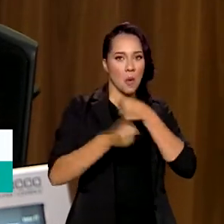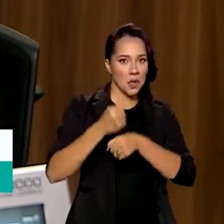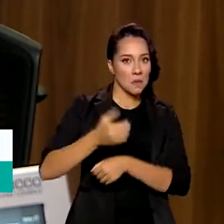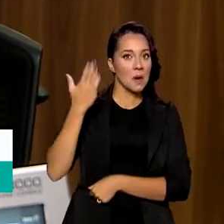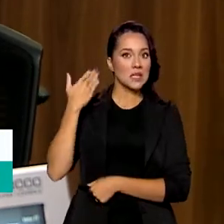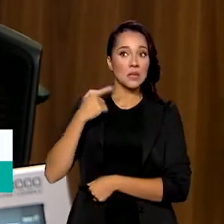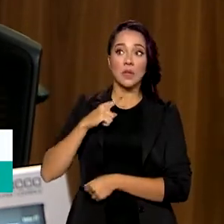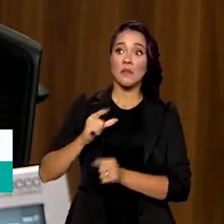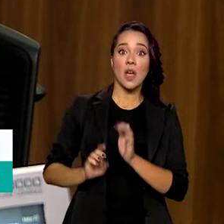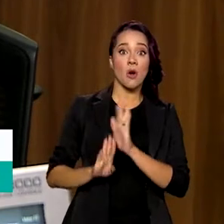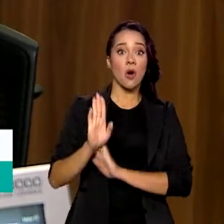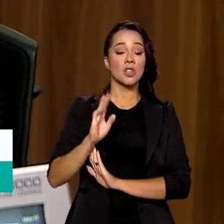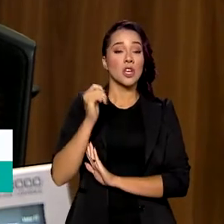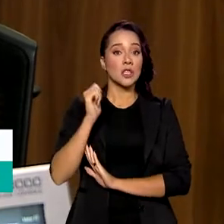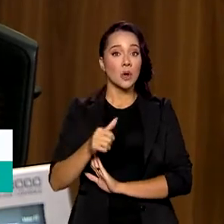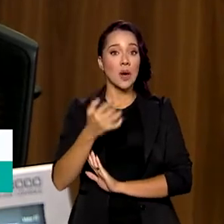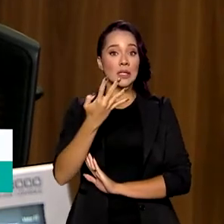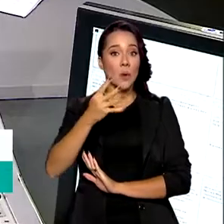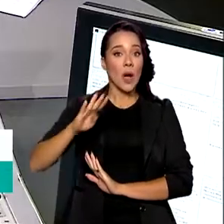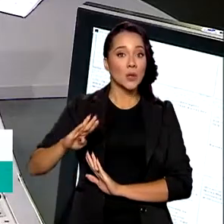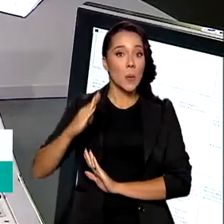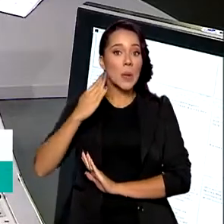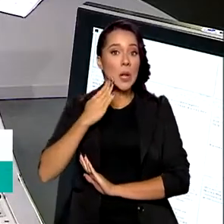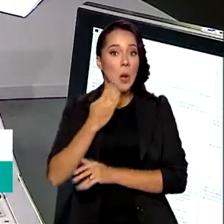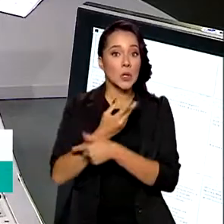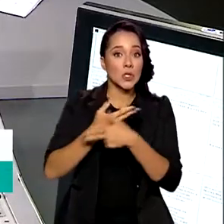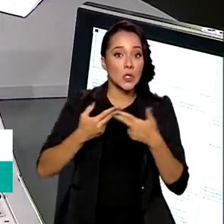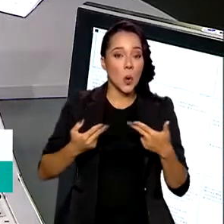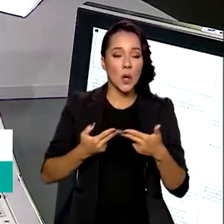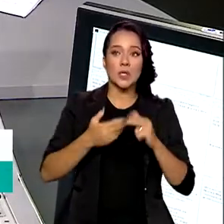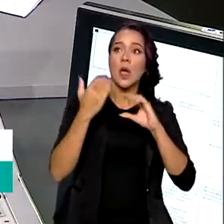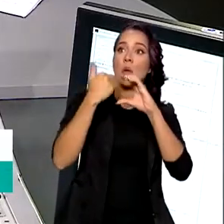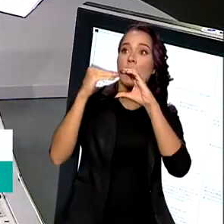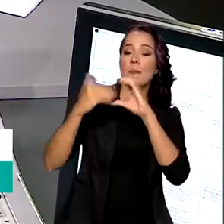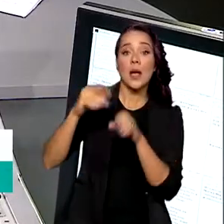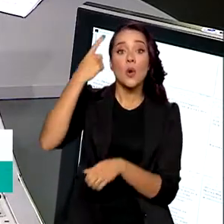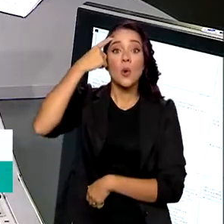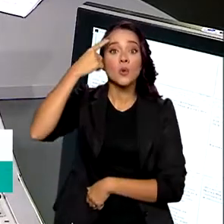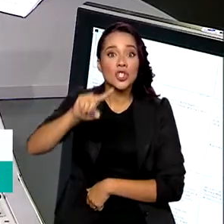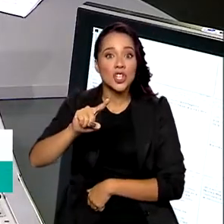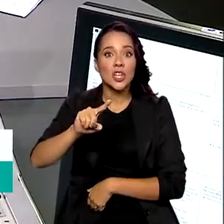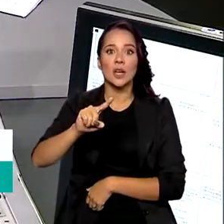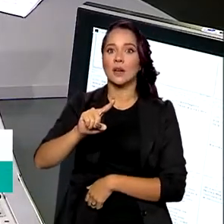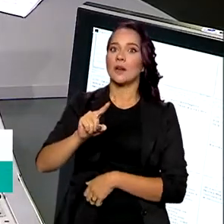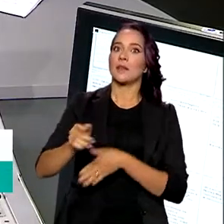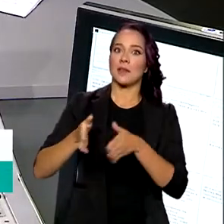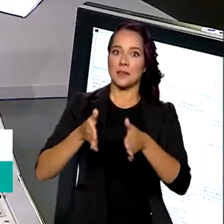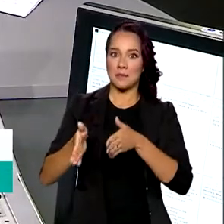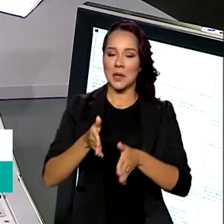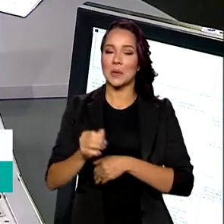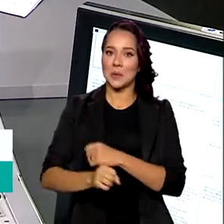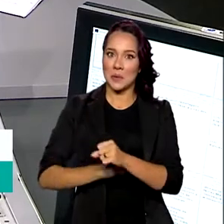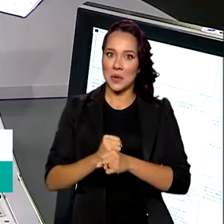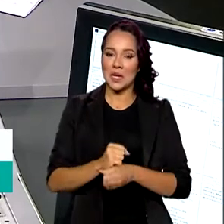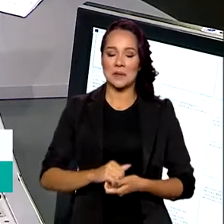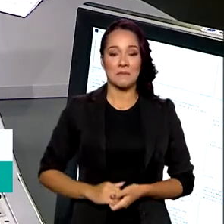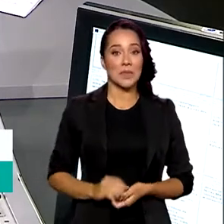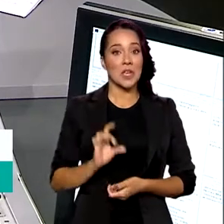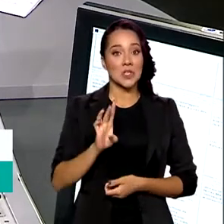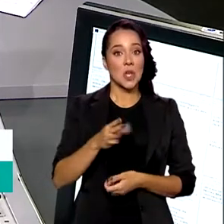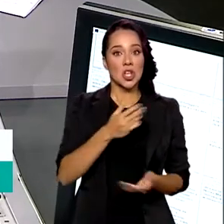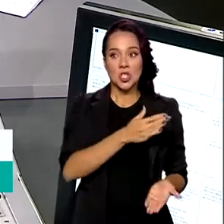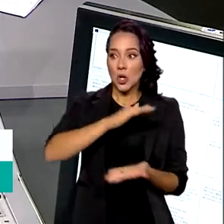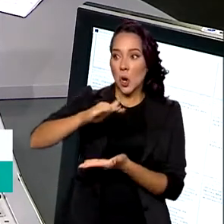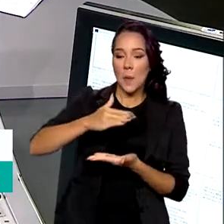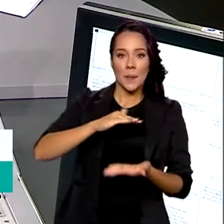passado a gente teve um recorde quase 4 milhões de objetos distribuídos num Único dia Neste período do ano só